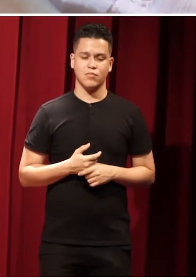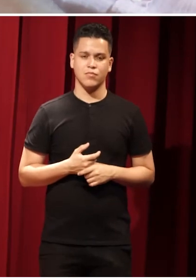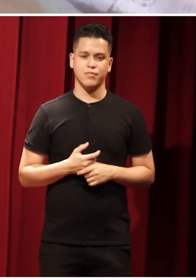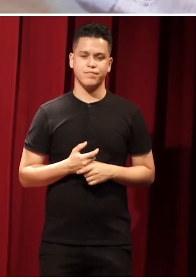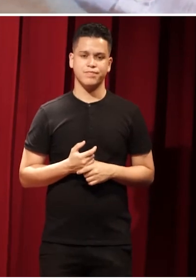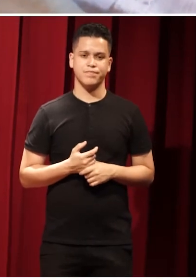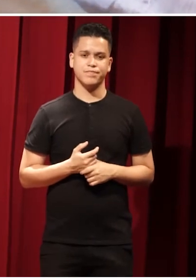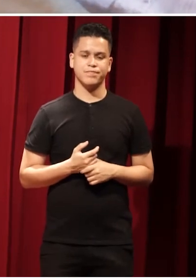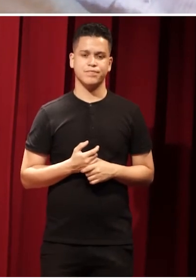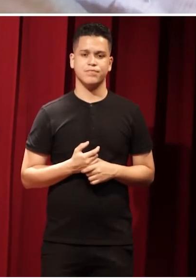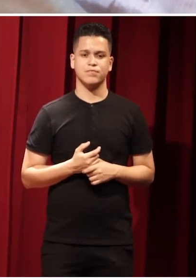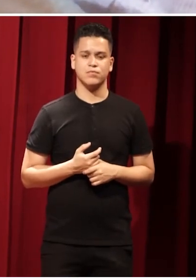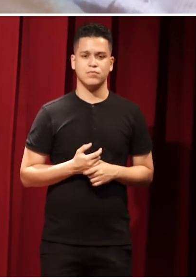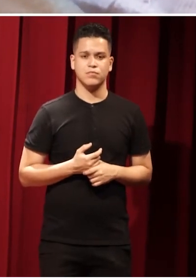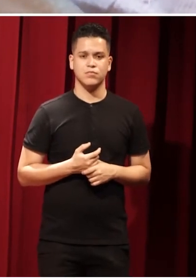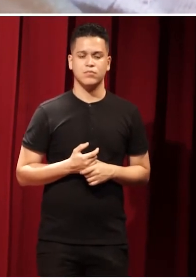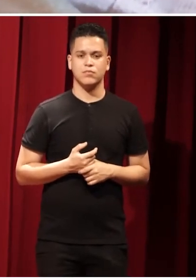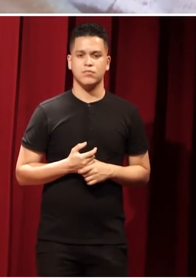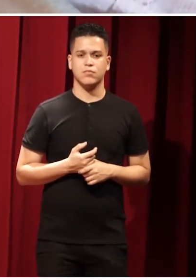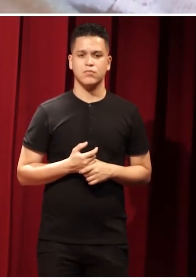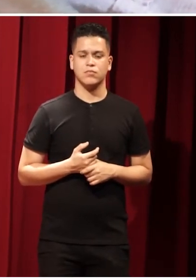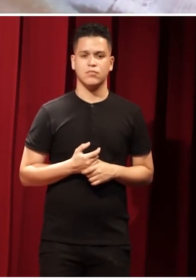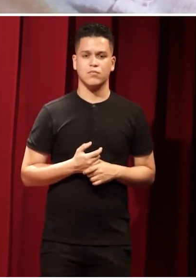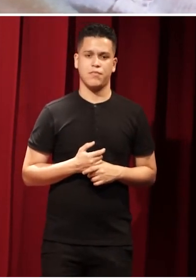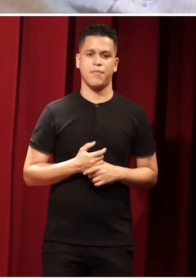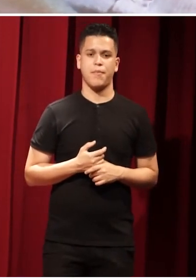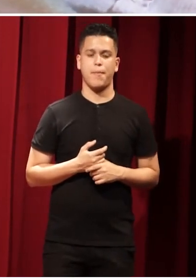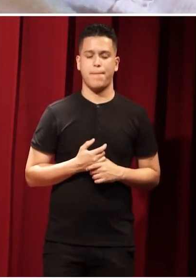igarapé. Então,